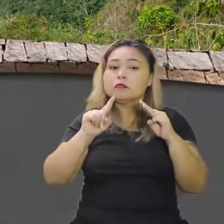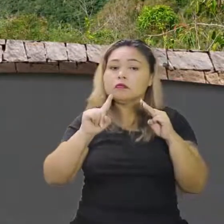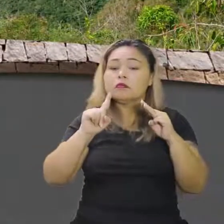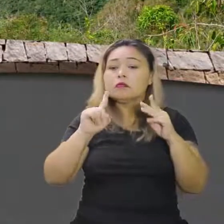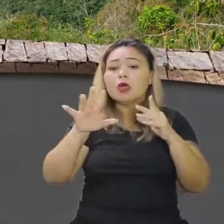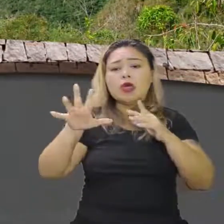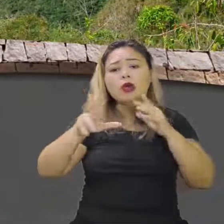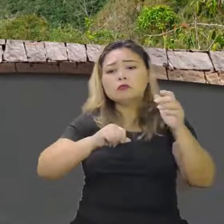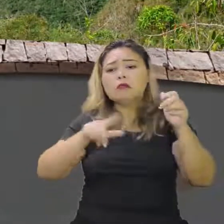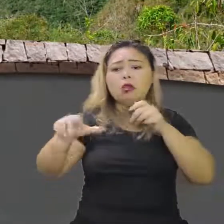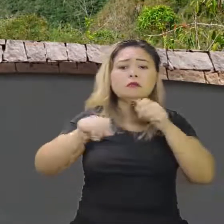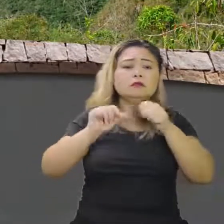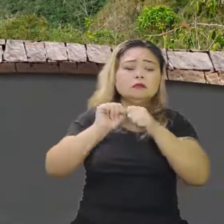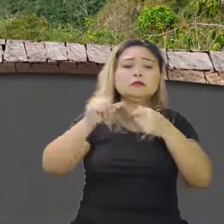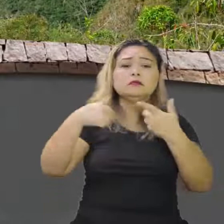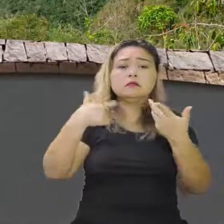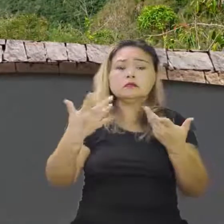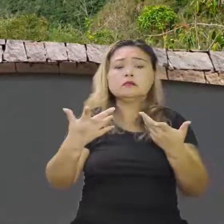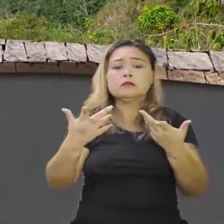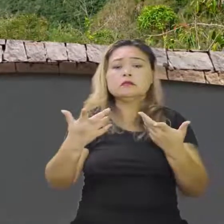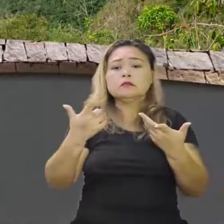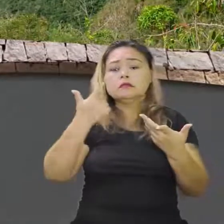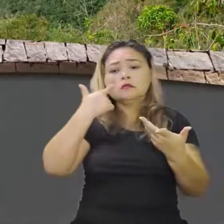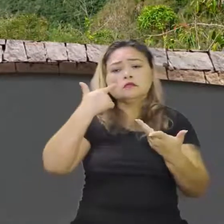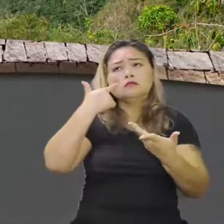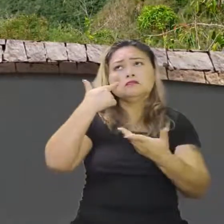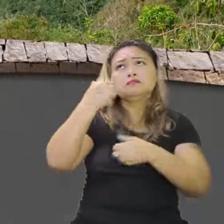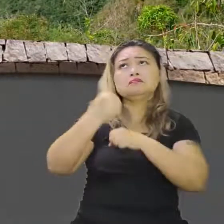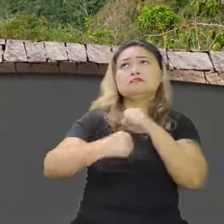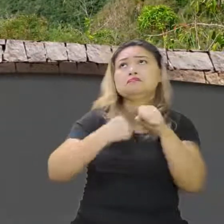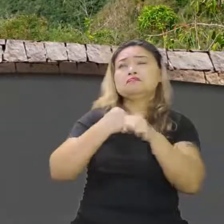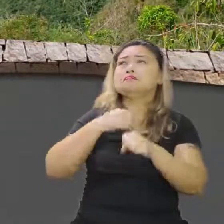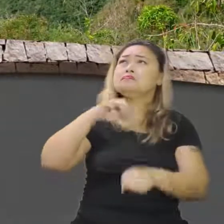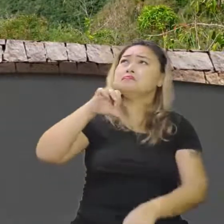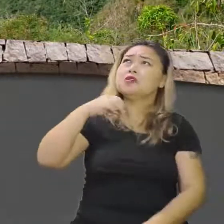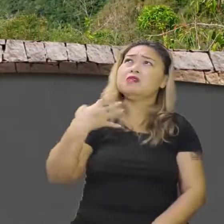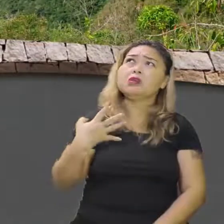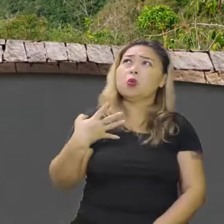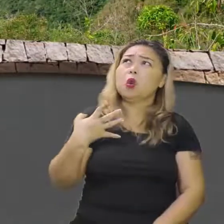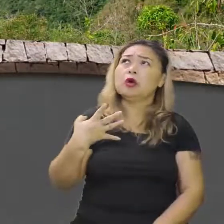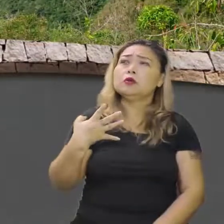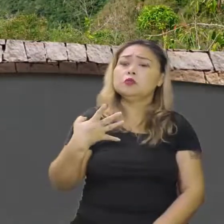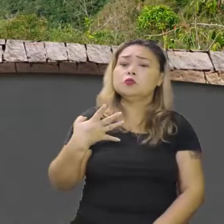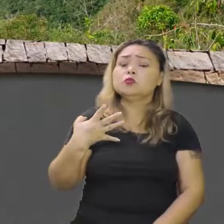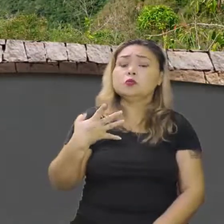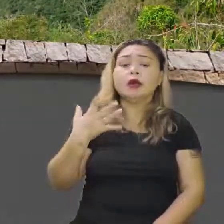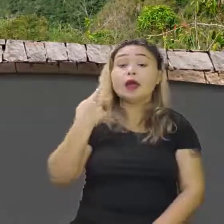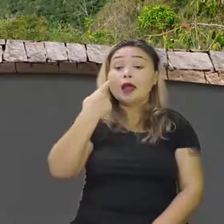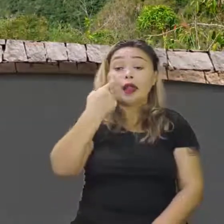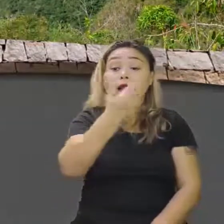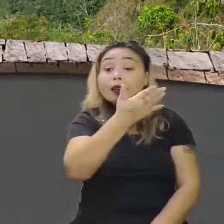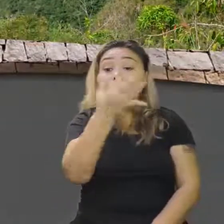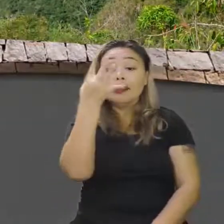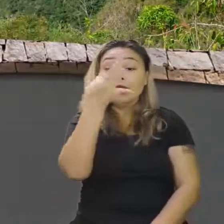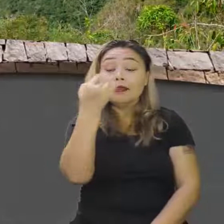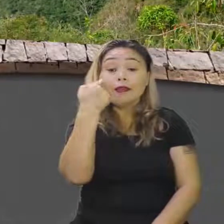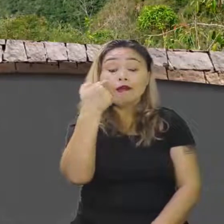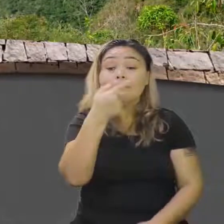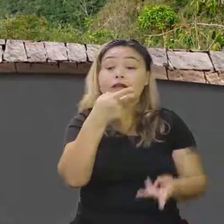muito saqueado. Cheguei aqui em 94, era lindo você olhar o